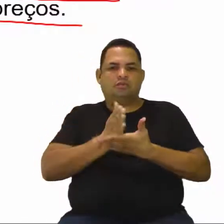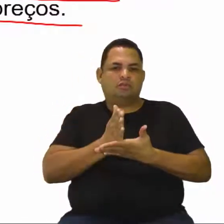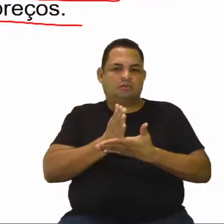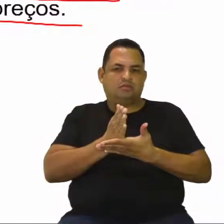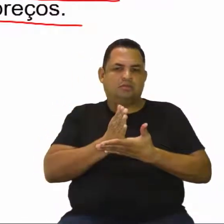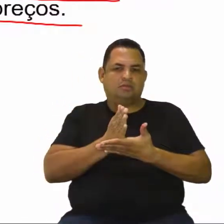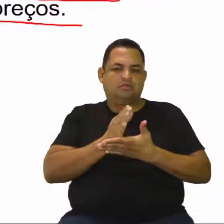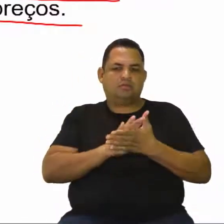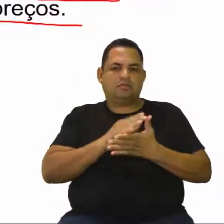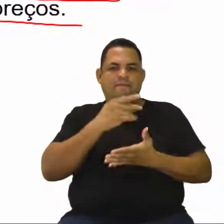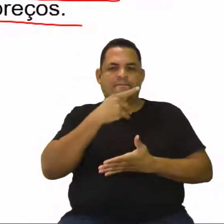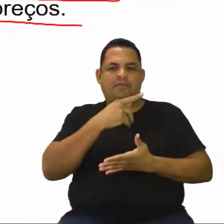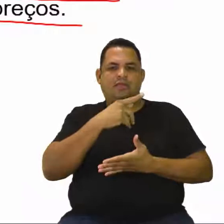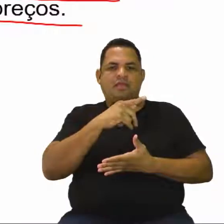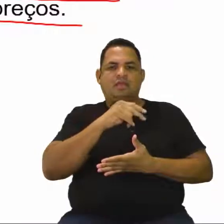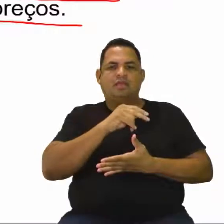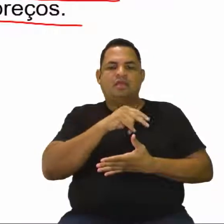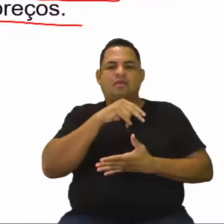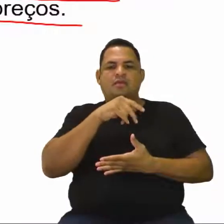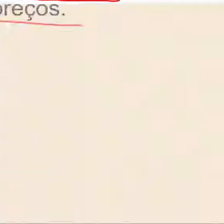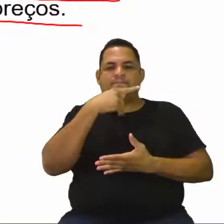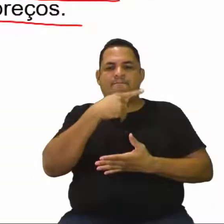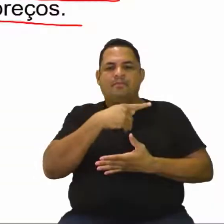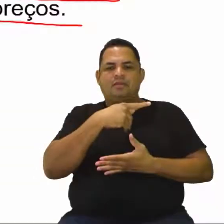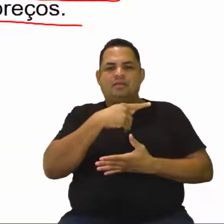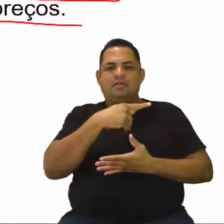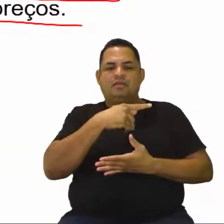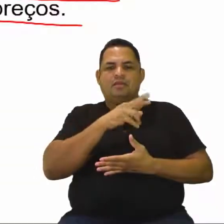o PRP e o PRM.